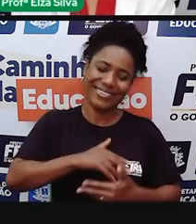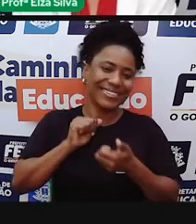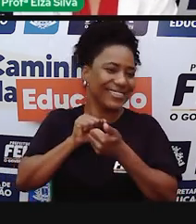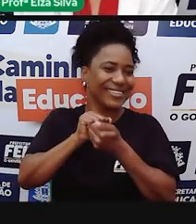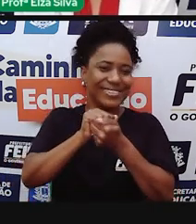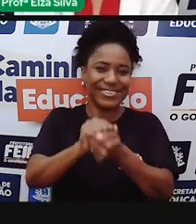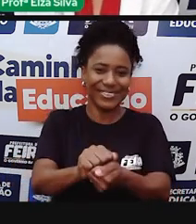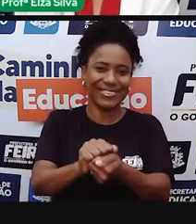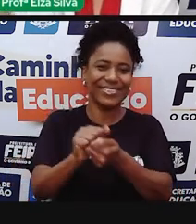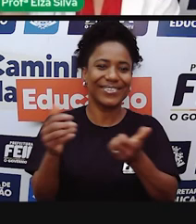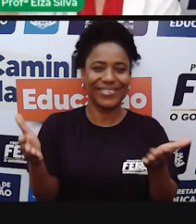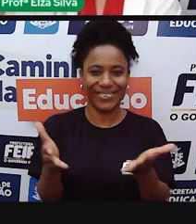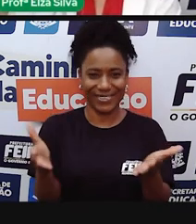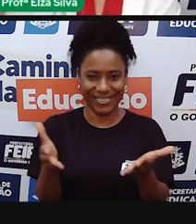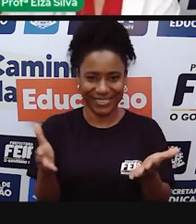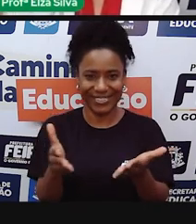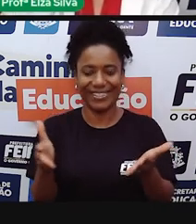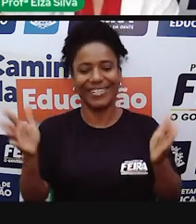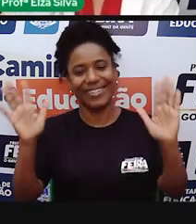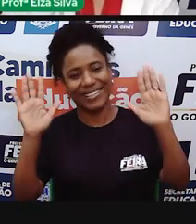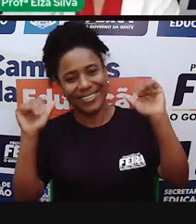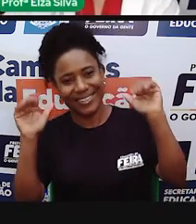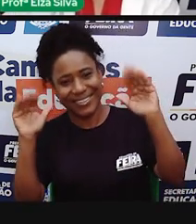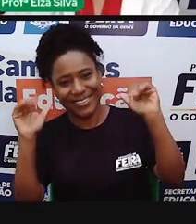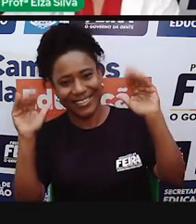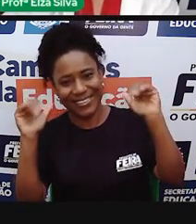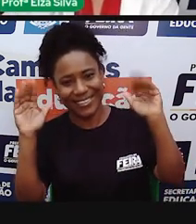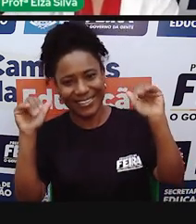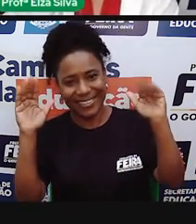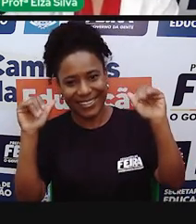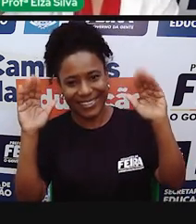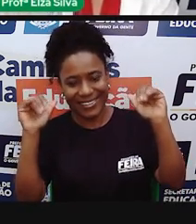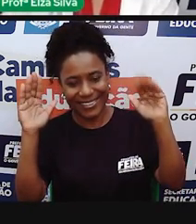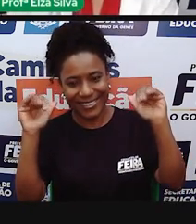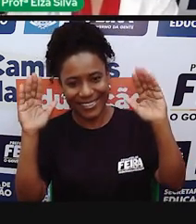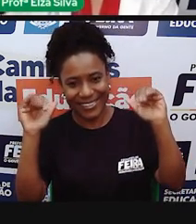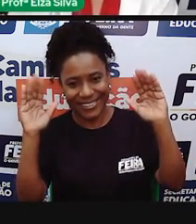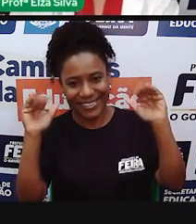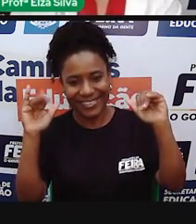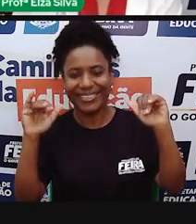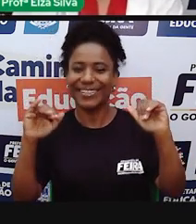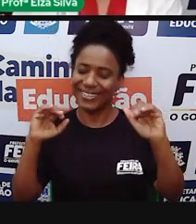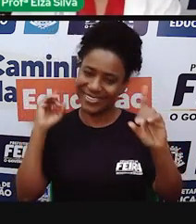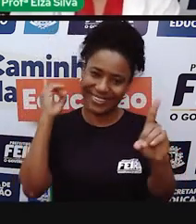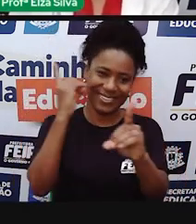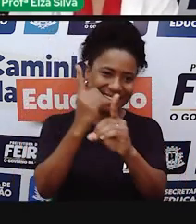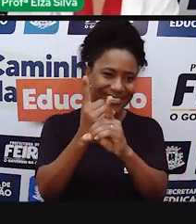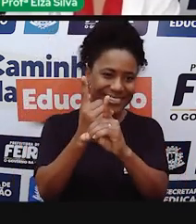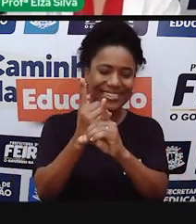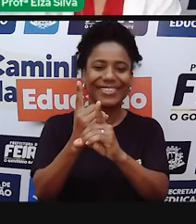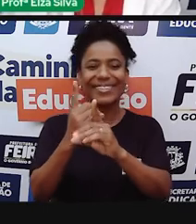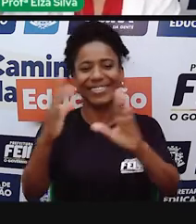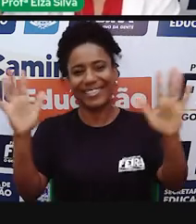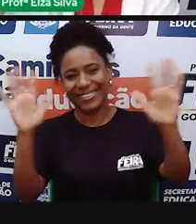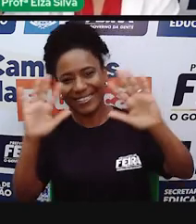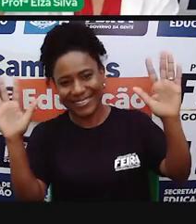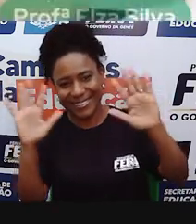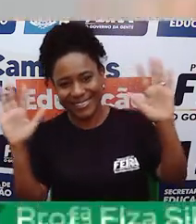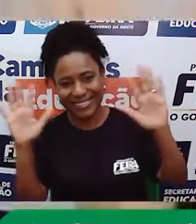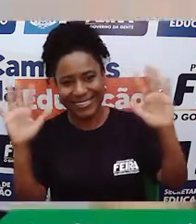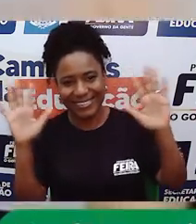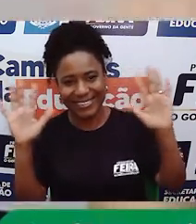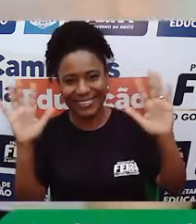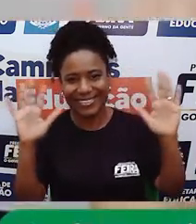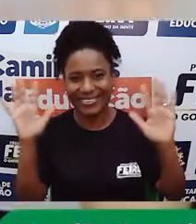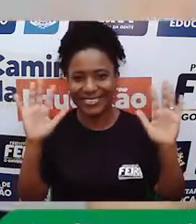vocês na aula de hoje. See you next class. Bye. A gente se vê na próxima aula. Tchau.